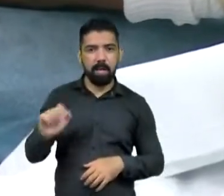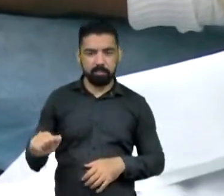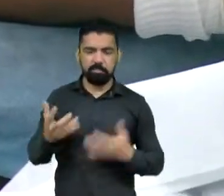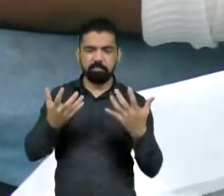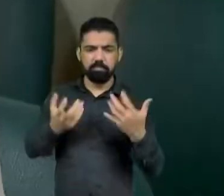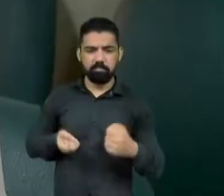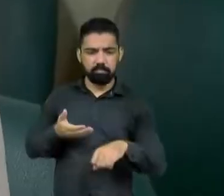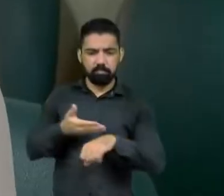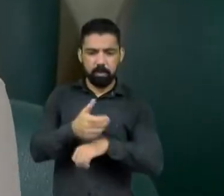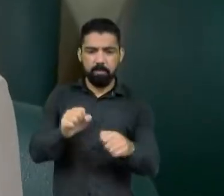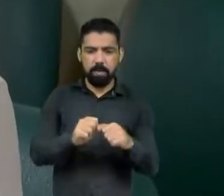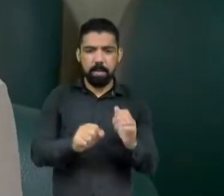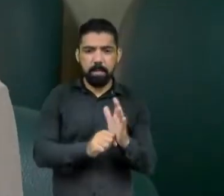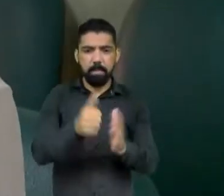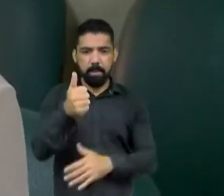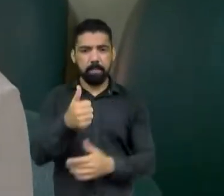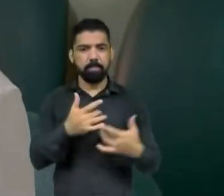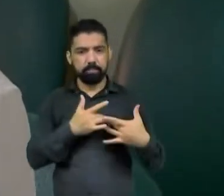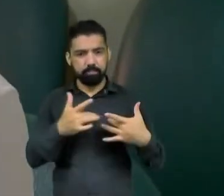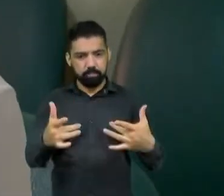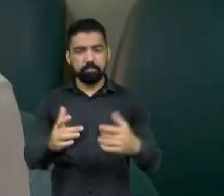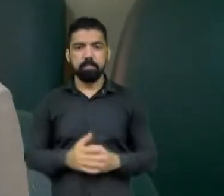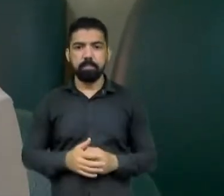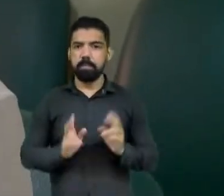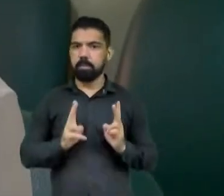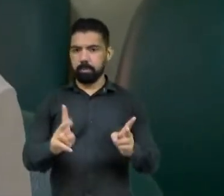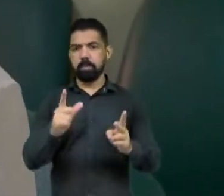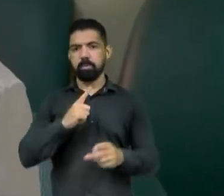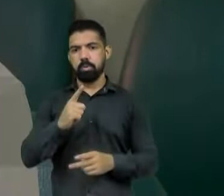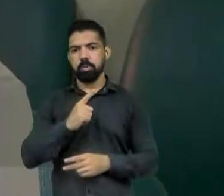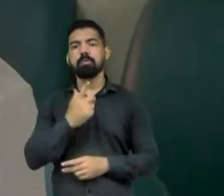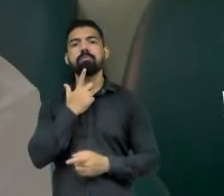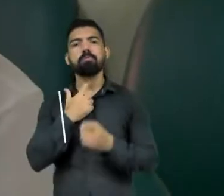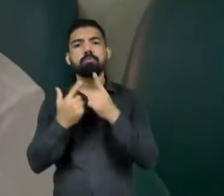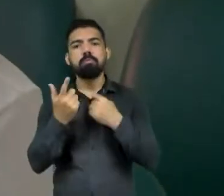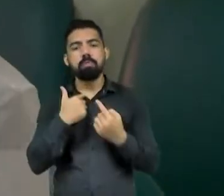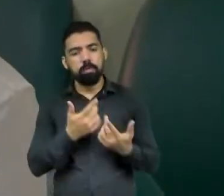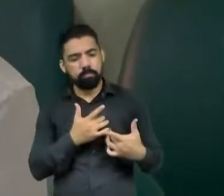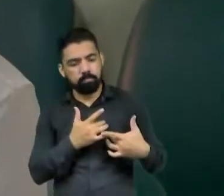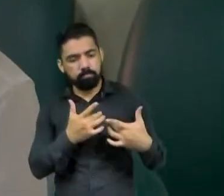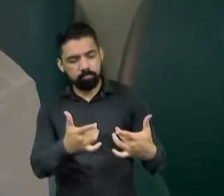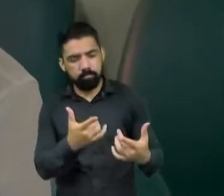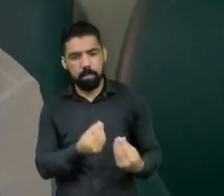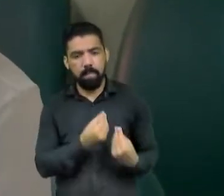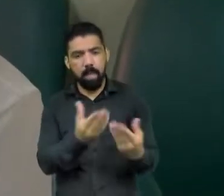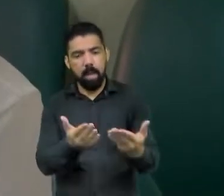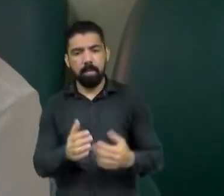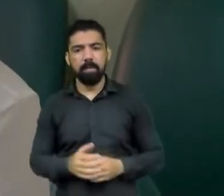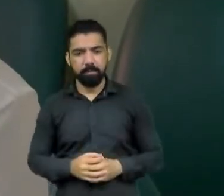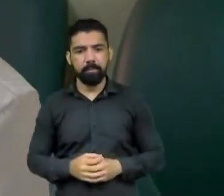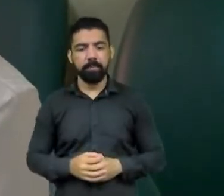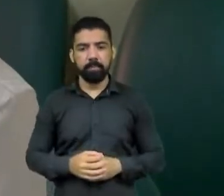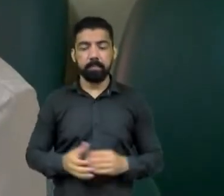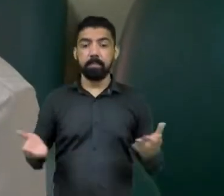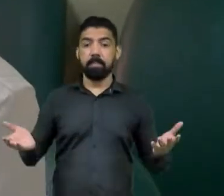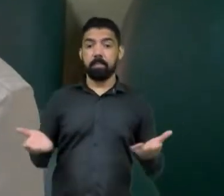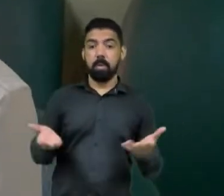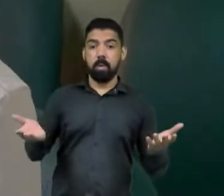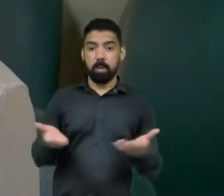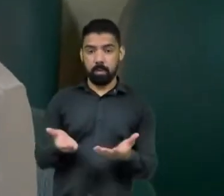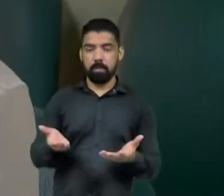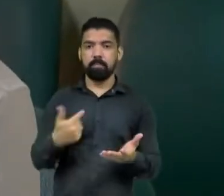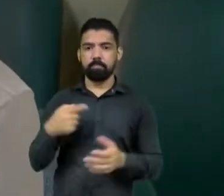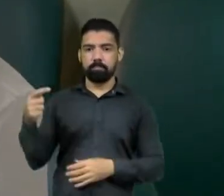primeira doação. Eu sempre tive vontade de fazer doações e hoje, além de vim doar sangue, eu